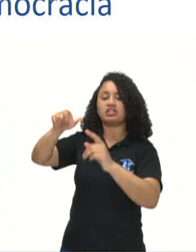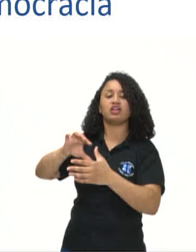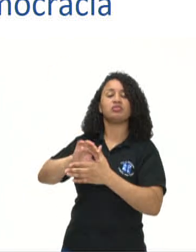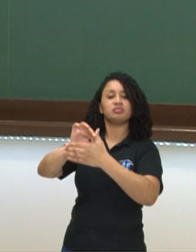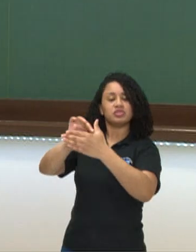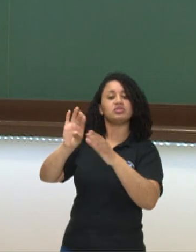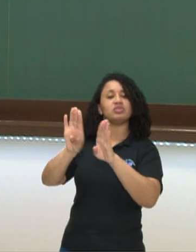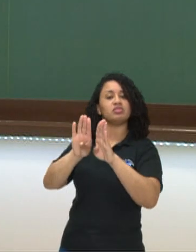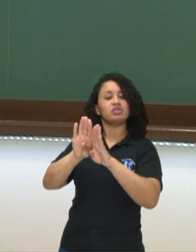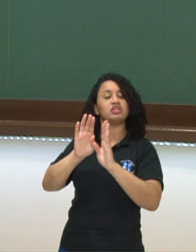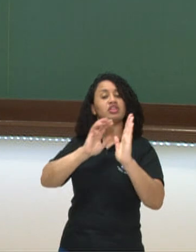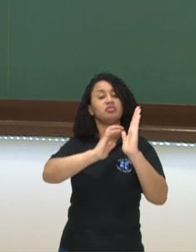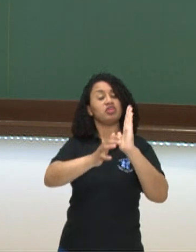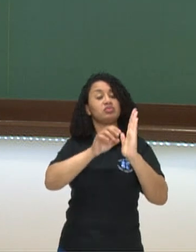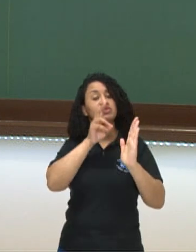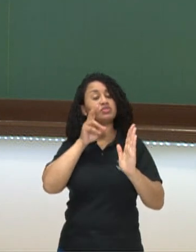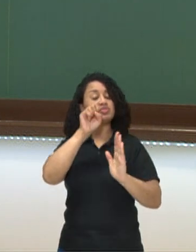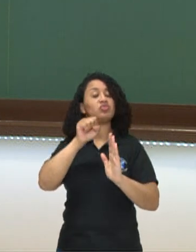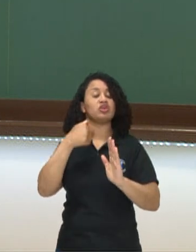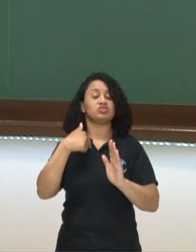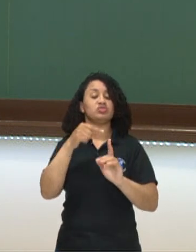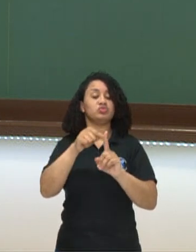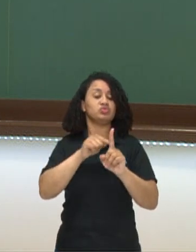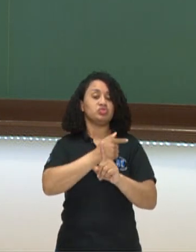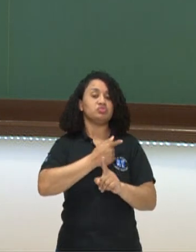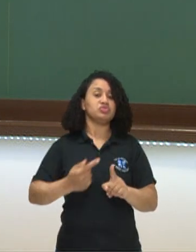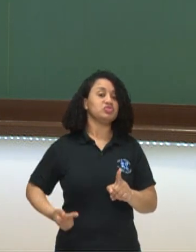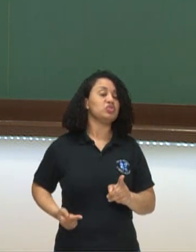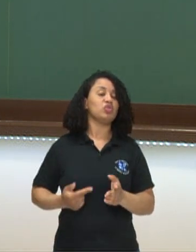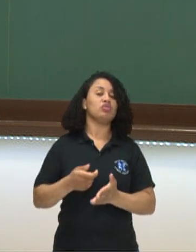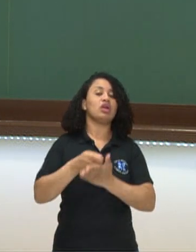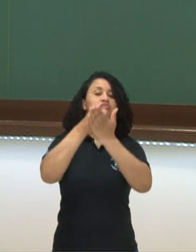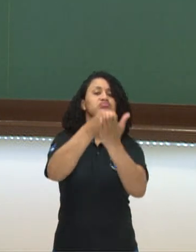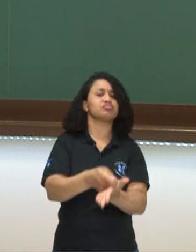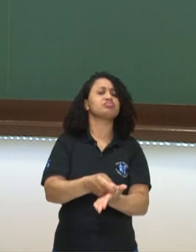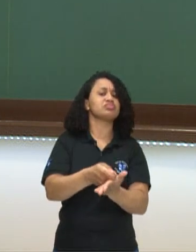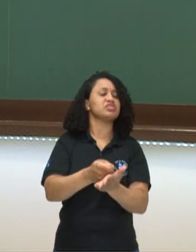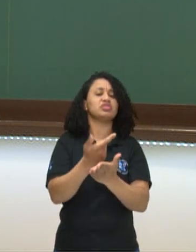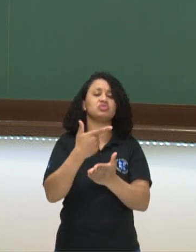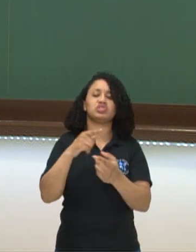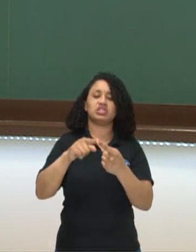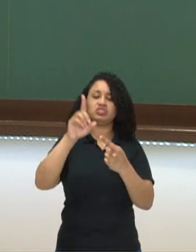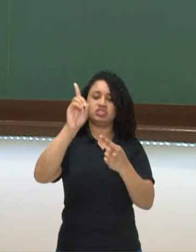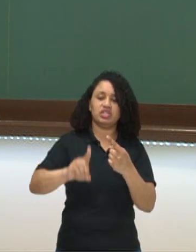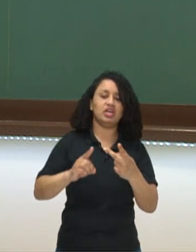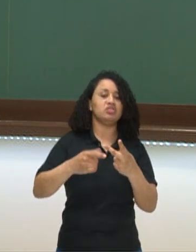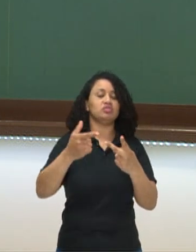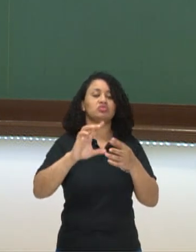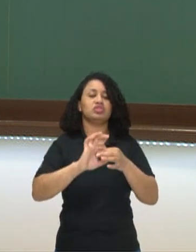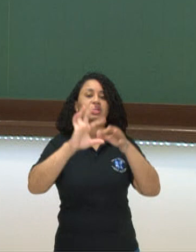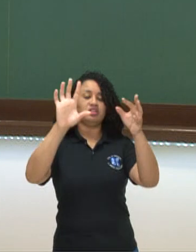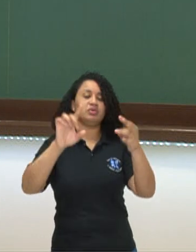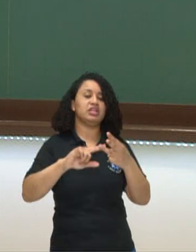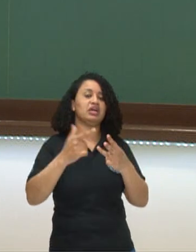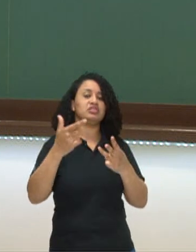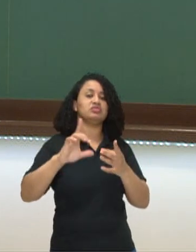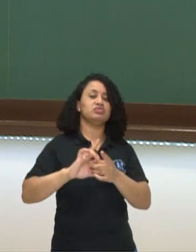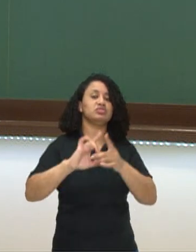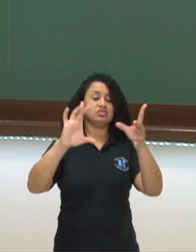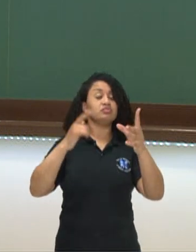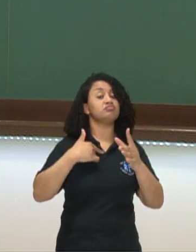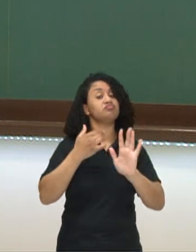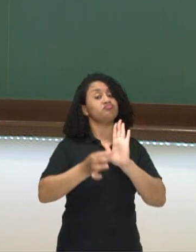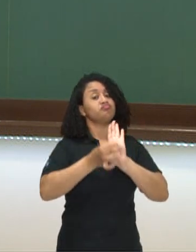forte dentro de um governo totalitário, sem democracia, sem direitos, sem liberdade. Então, esses são os